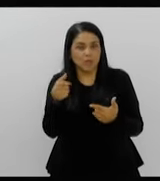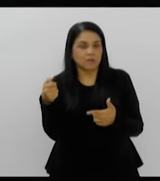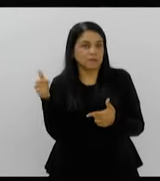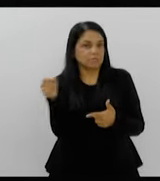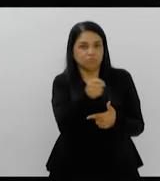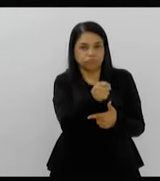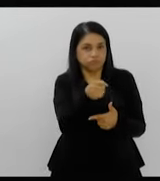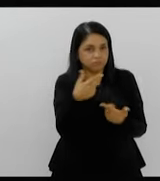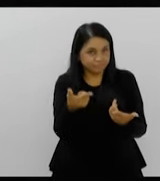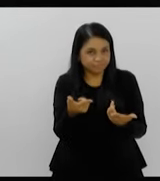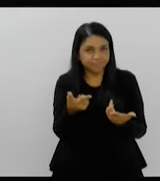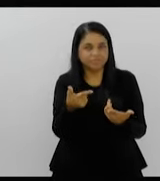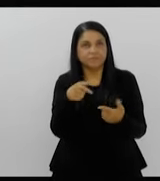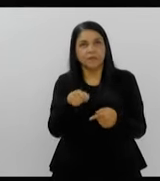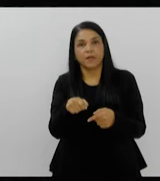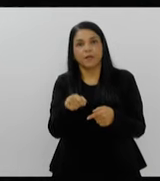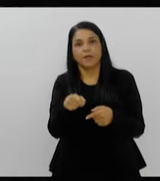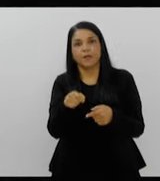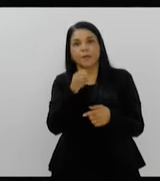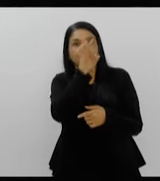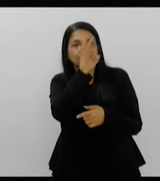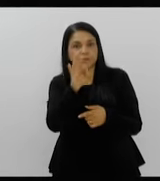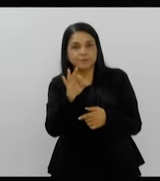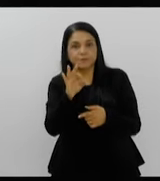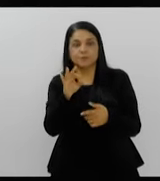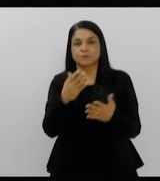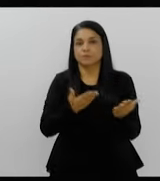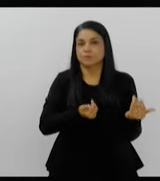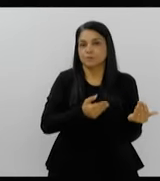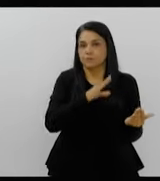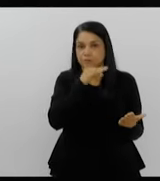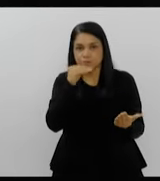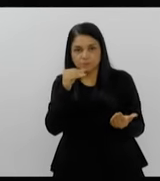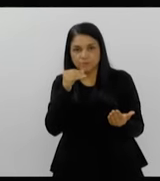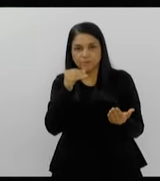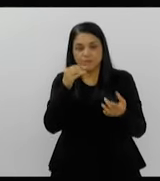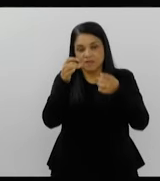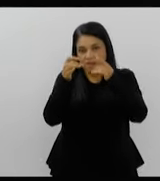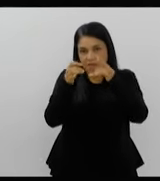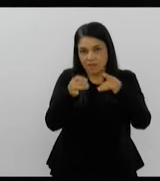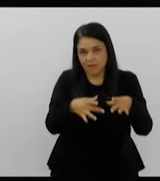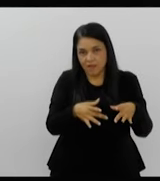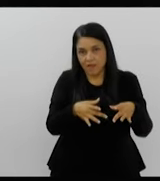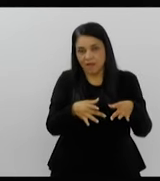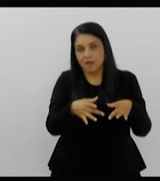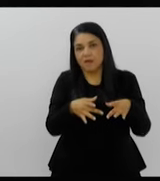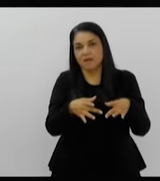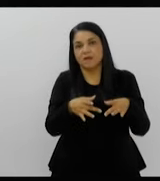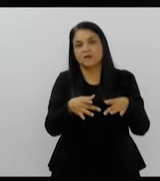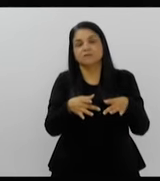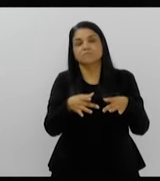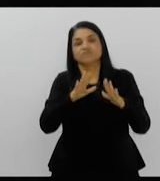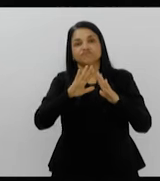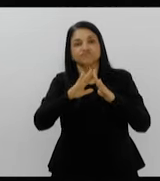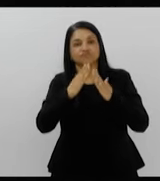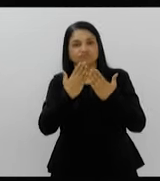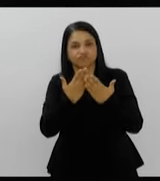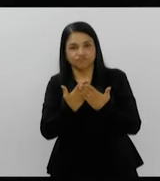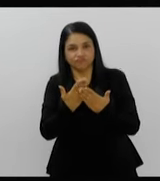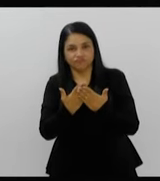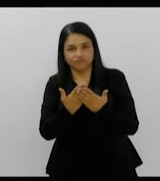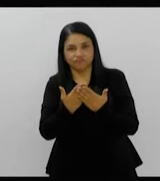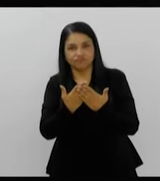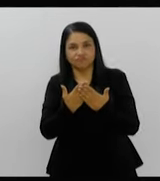Janeiro, como o percentual de jovens que evadem do sistema formal de ensino quando